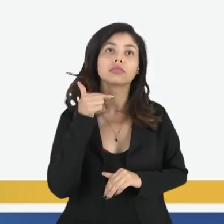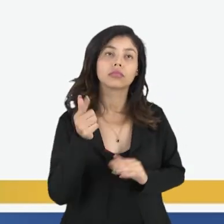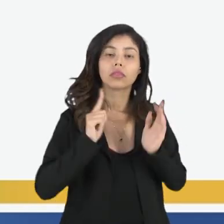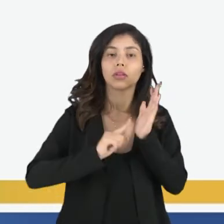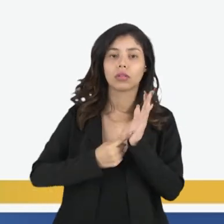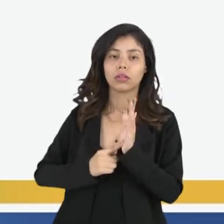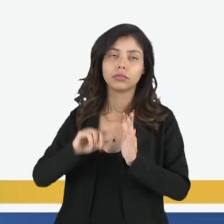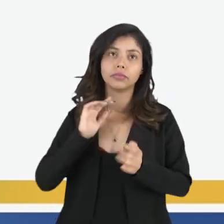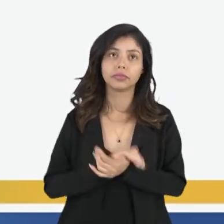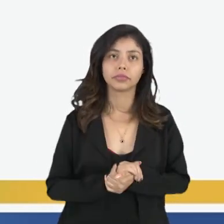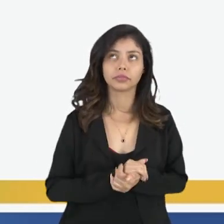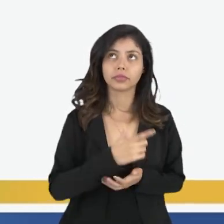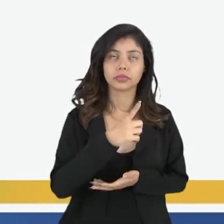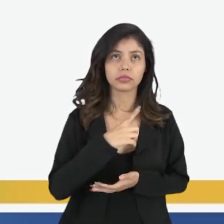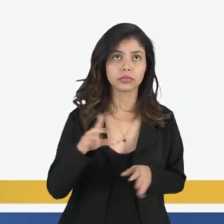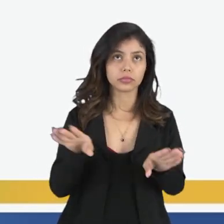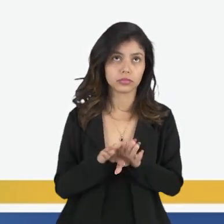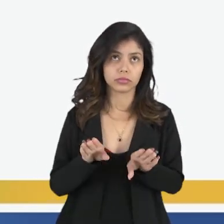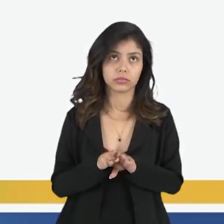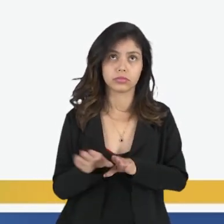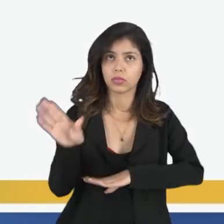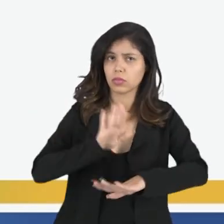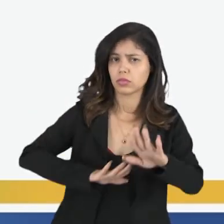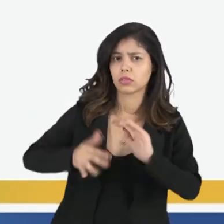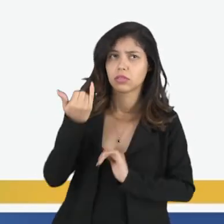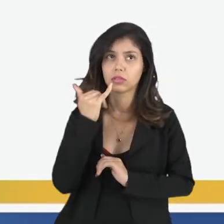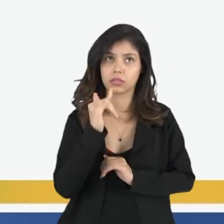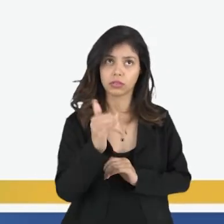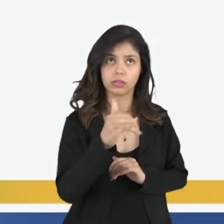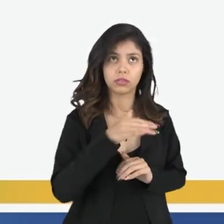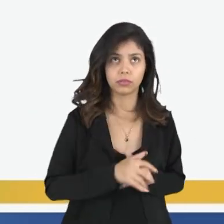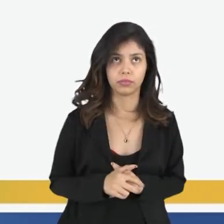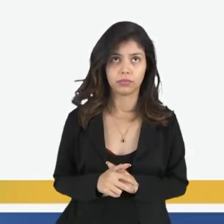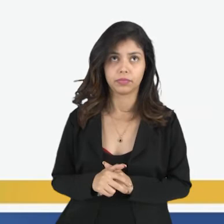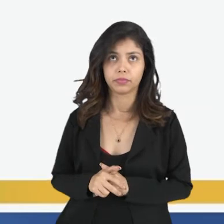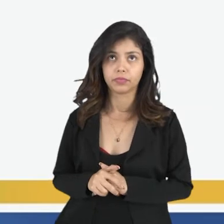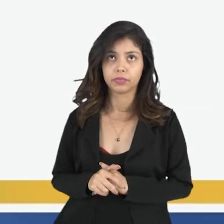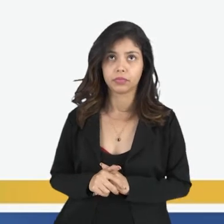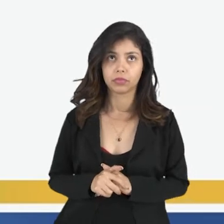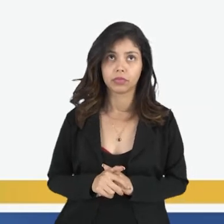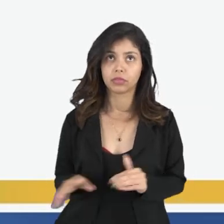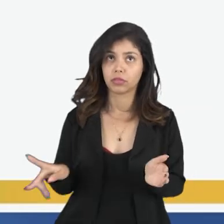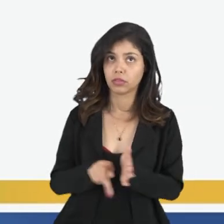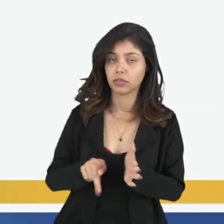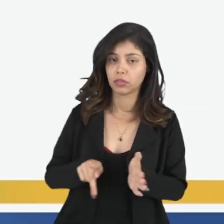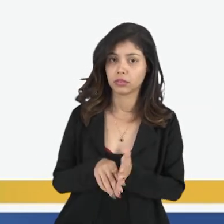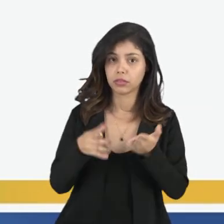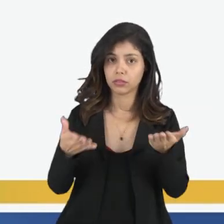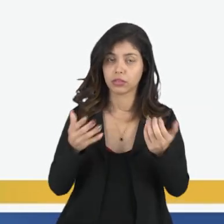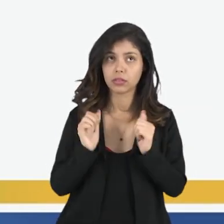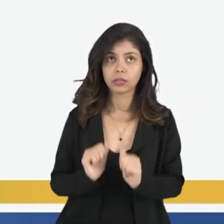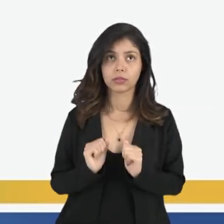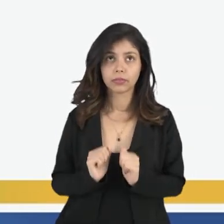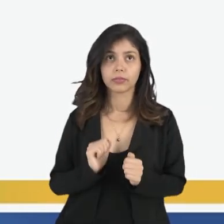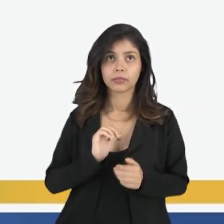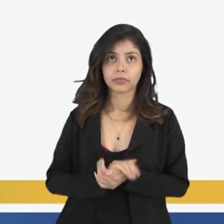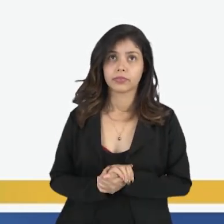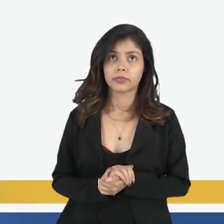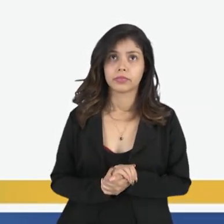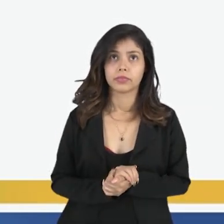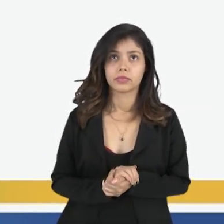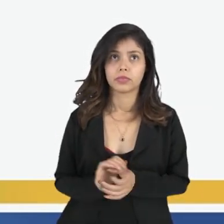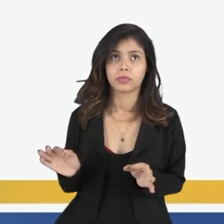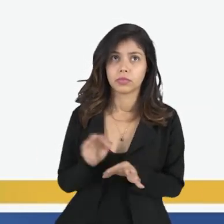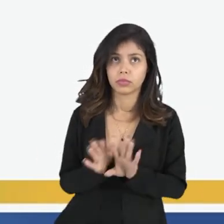segundo ponto, nós temos aí o princípio de conservação da energia, que por sua vez, ela pode ser criada e